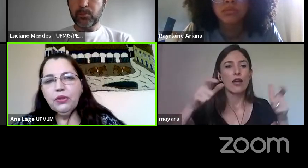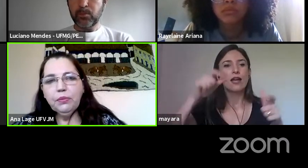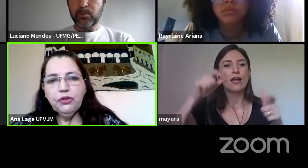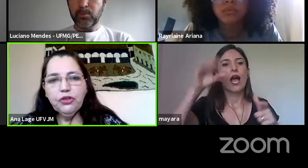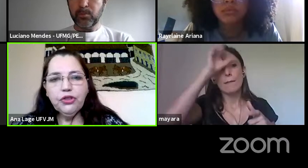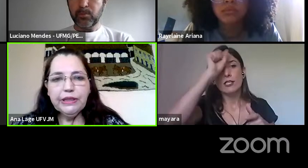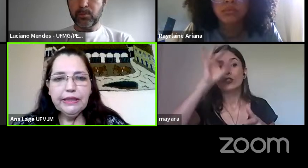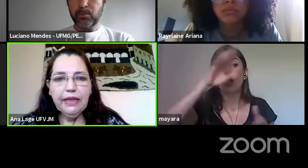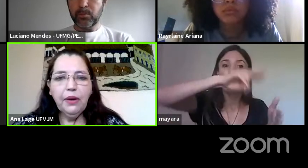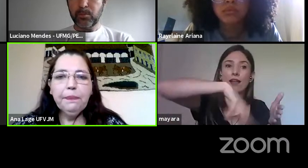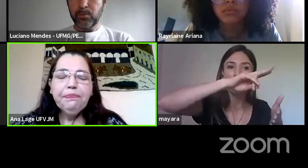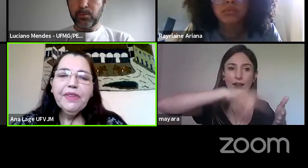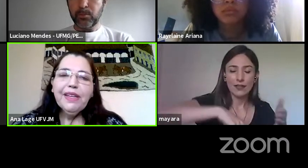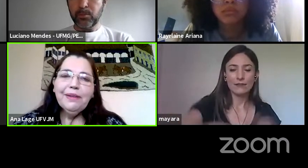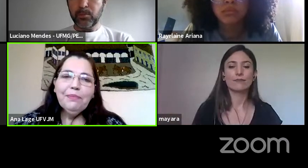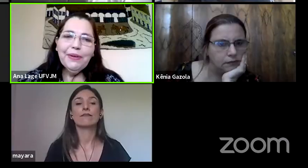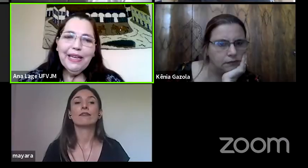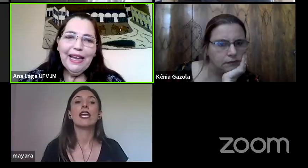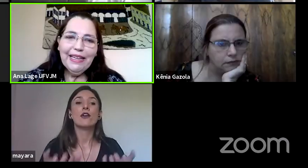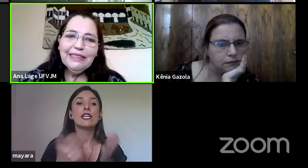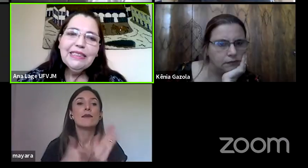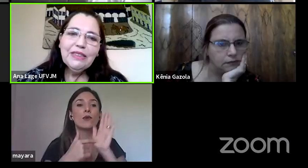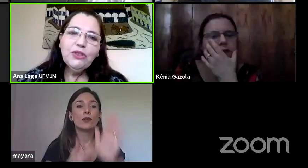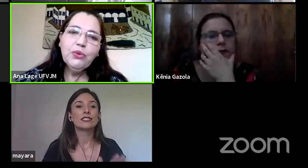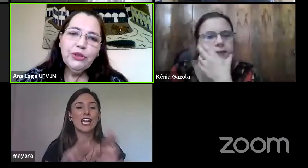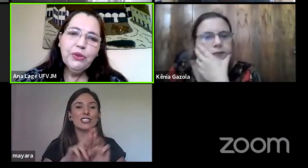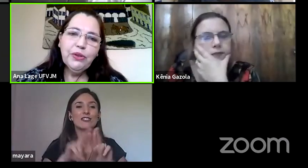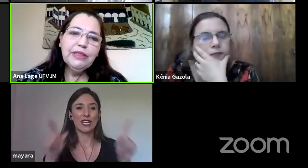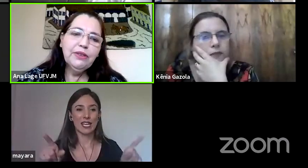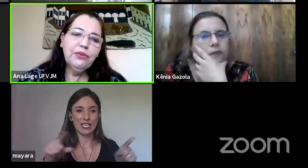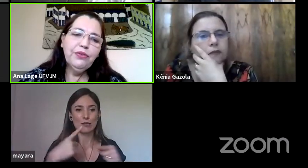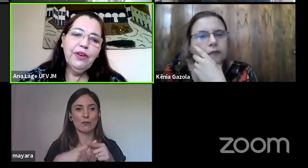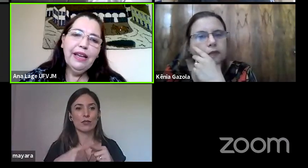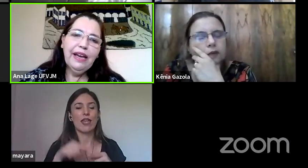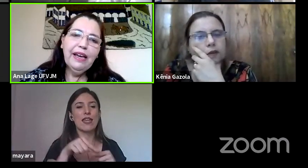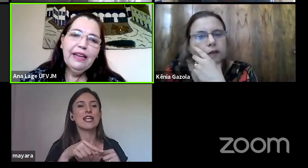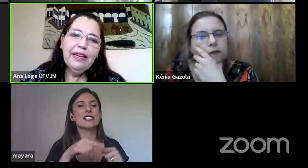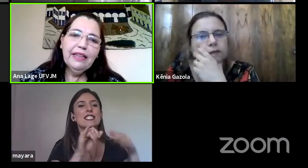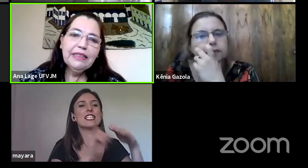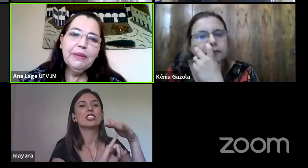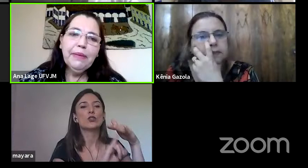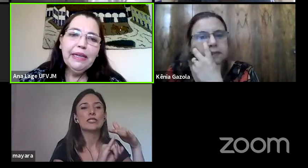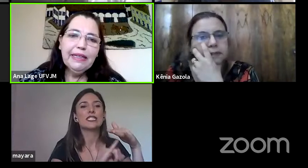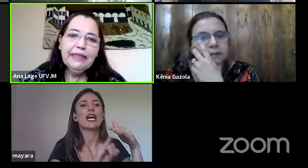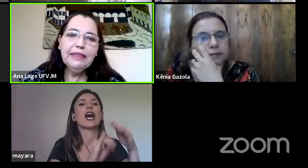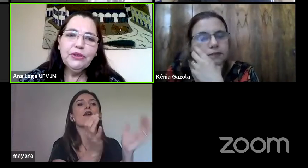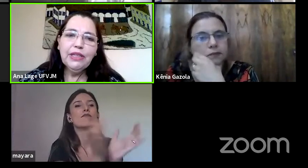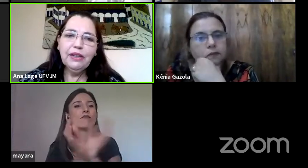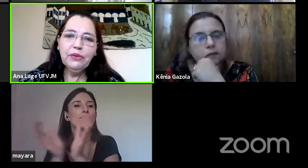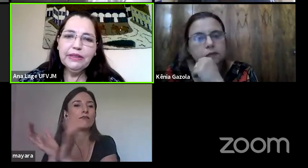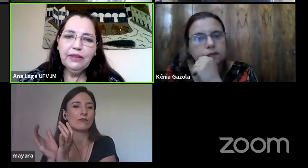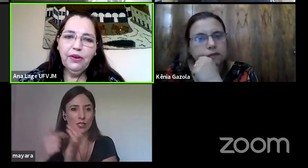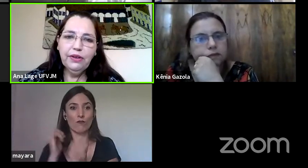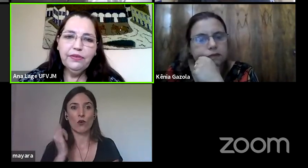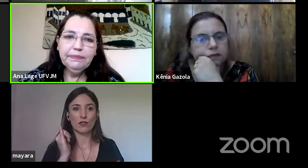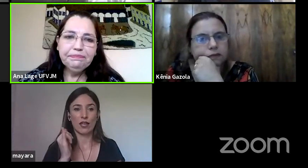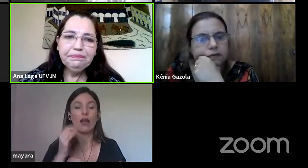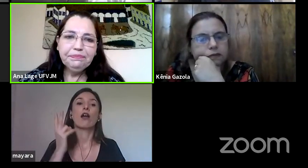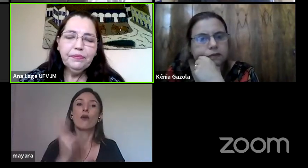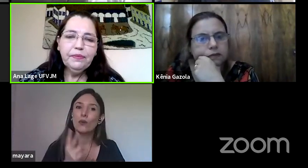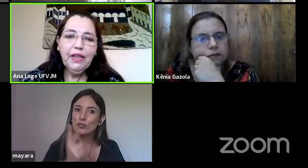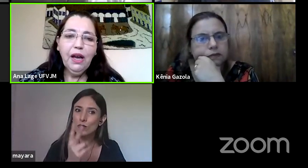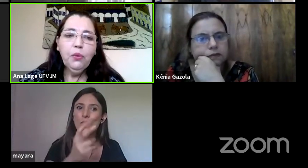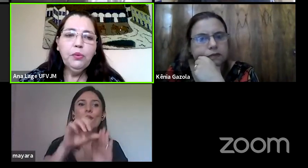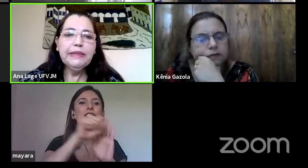queria fazer só uma distinção, porque essas instituições que eu vou falar, elas permanecem no século XIX,